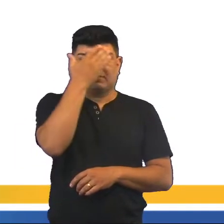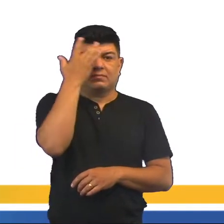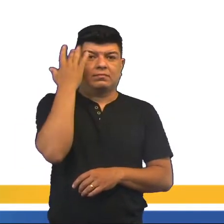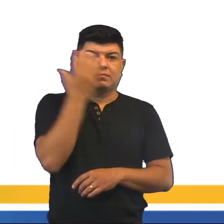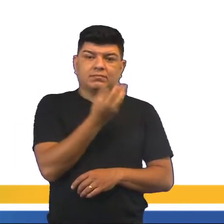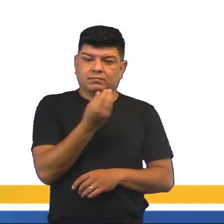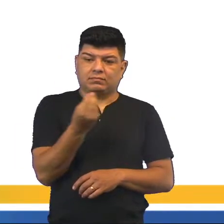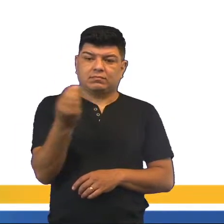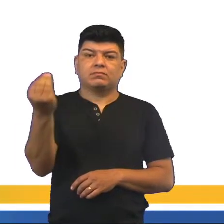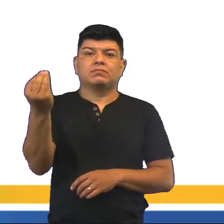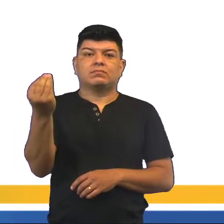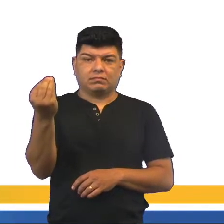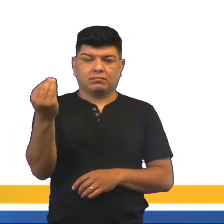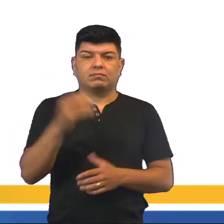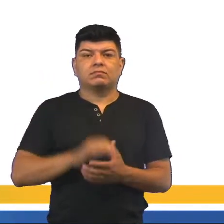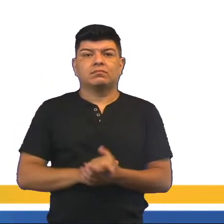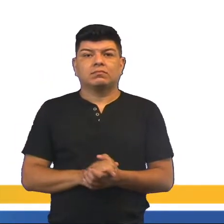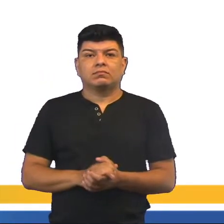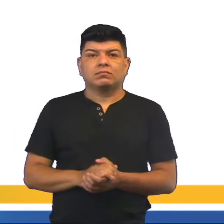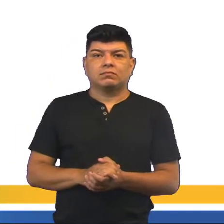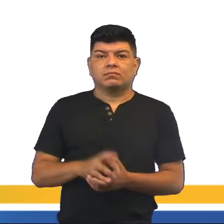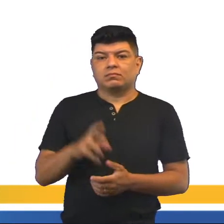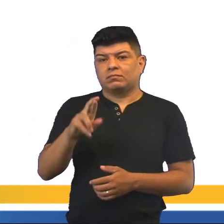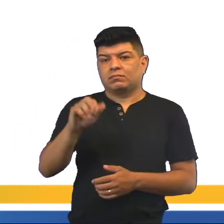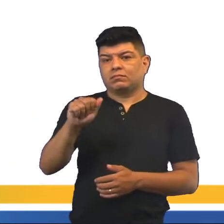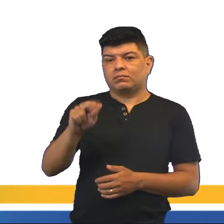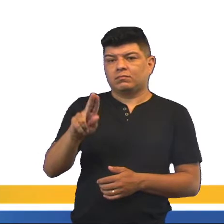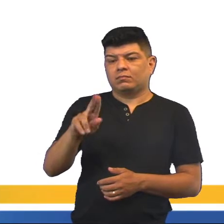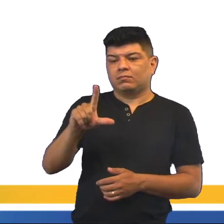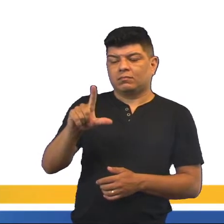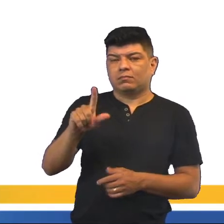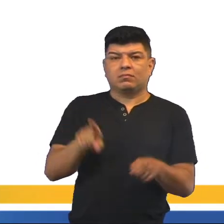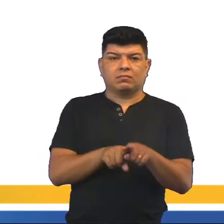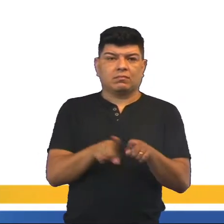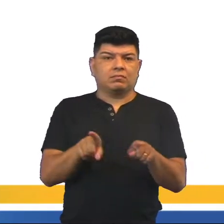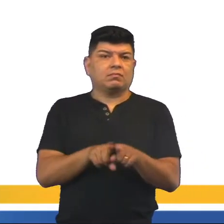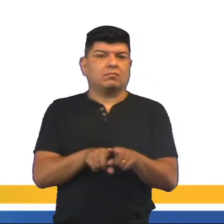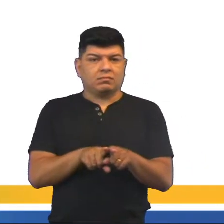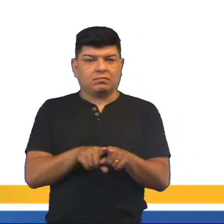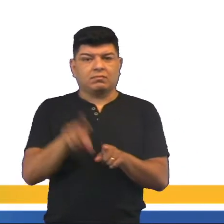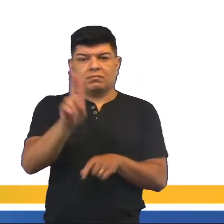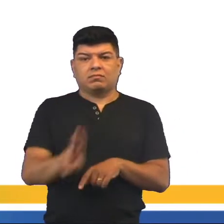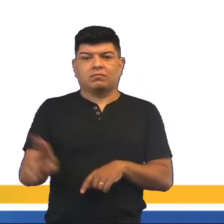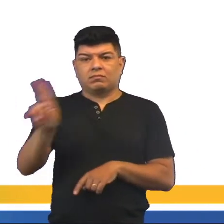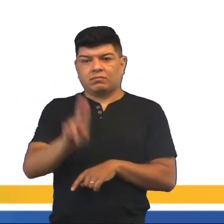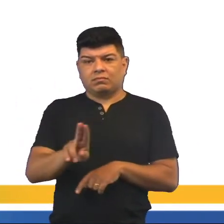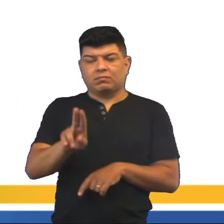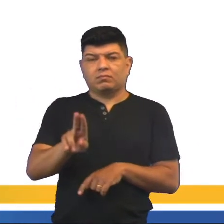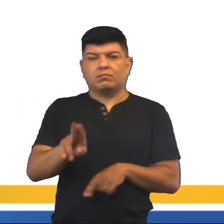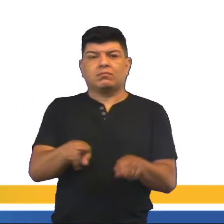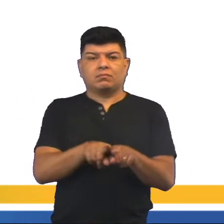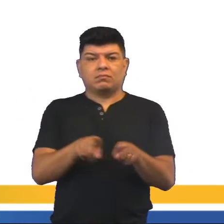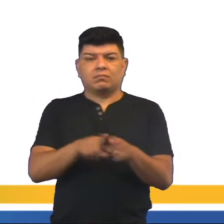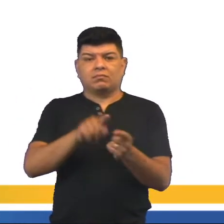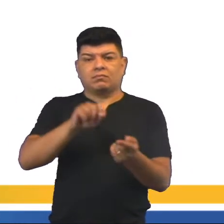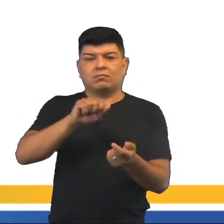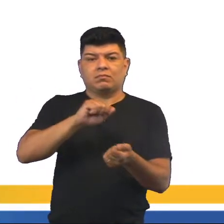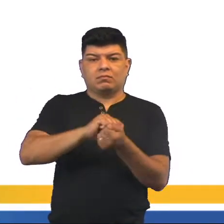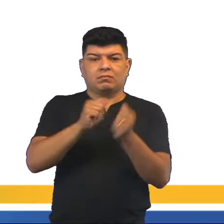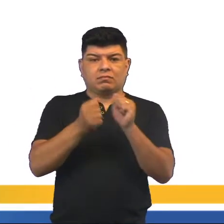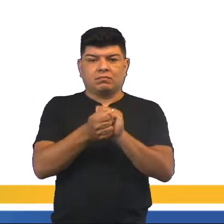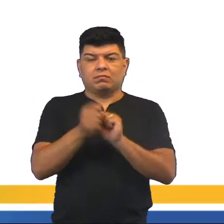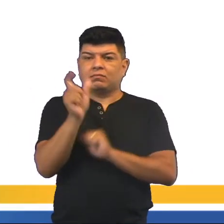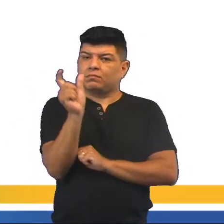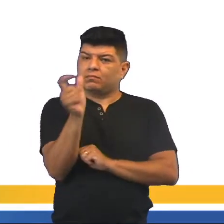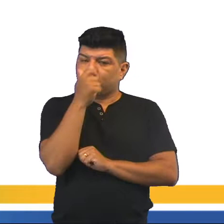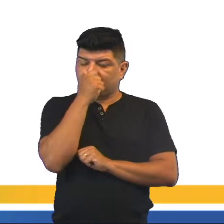viajantes medievais, né? E Raoul Feuillet e Pierre Belchamp usaram, né, uma adaptação da